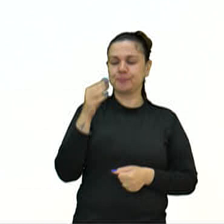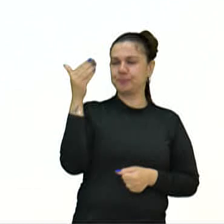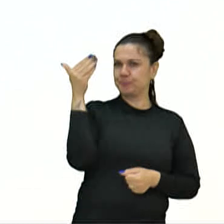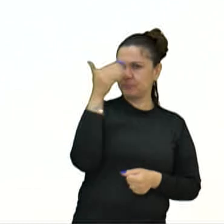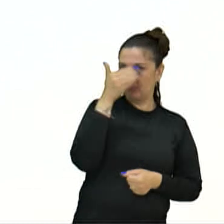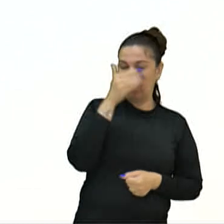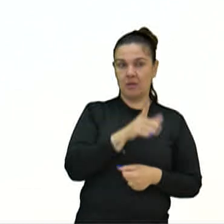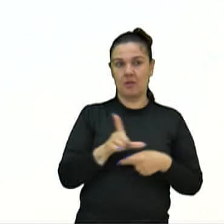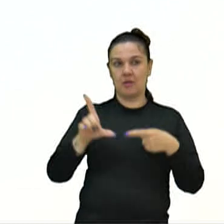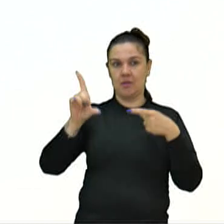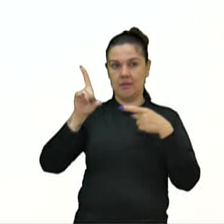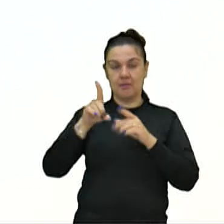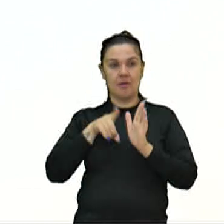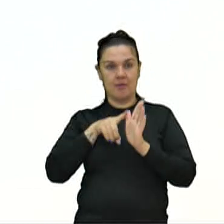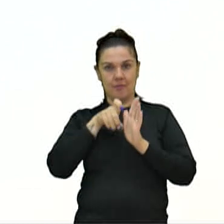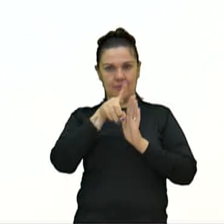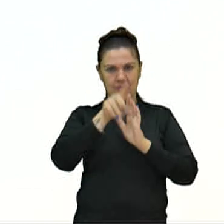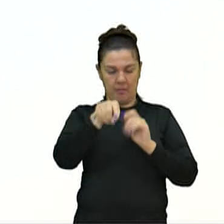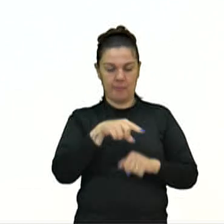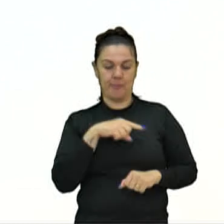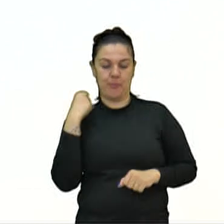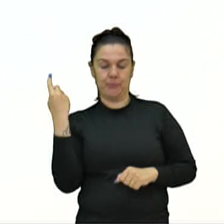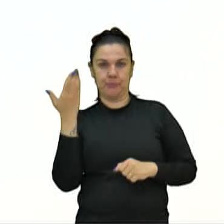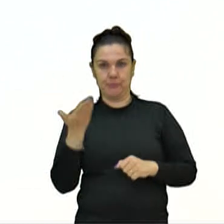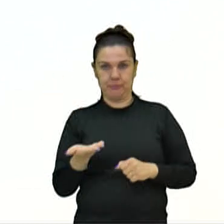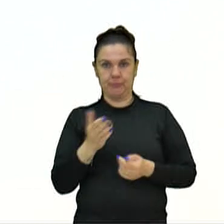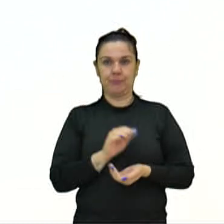letra D, vermes se originam de cadáveres.